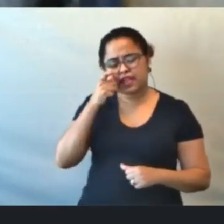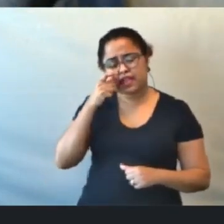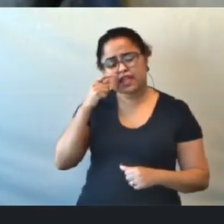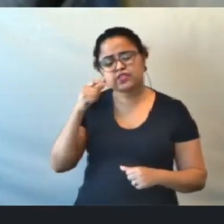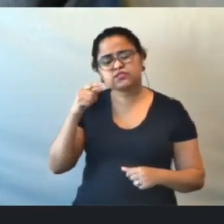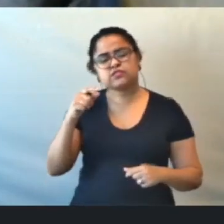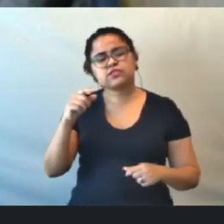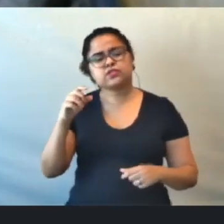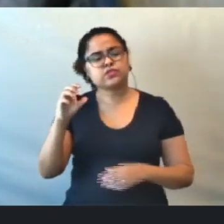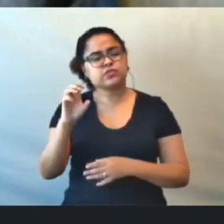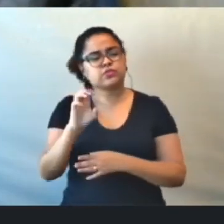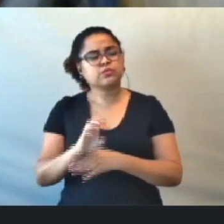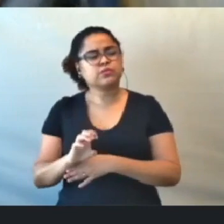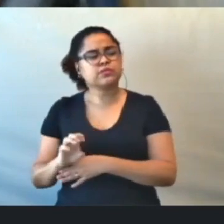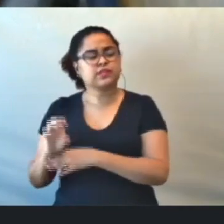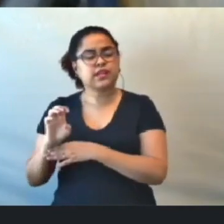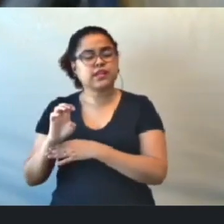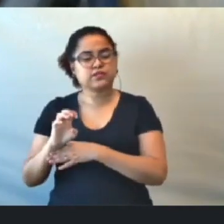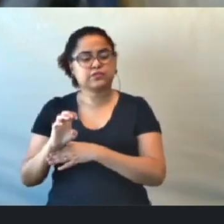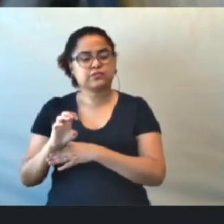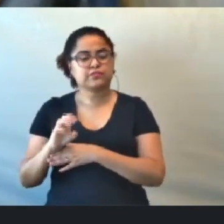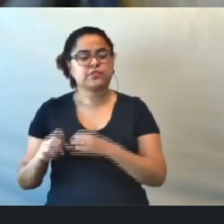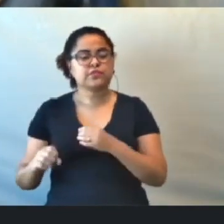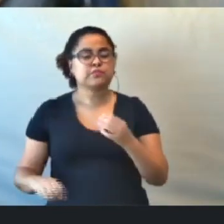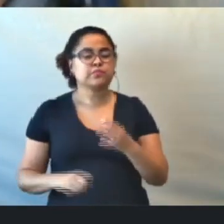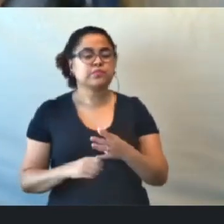produção geral de dados de qualidade de água,